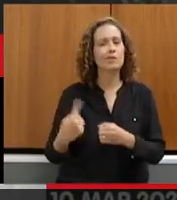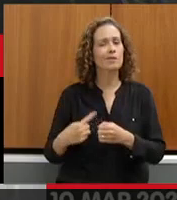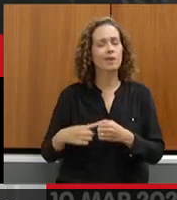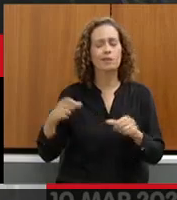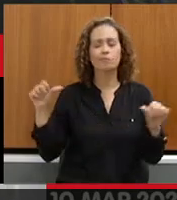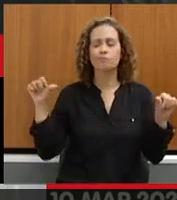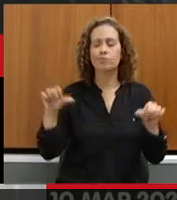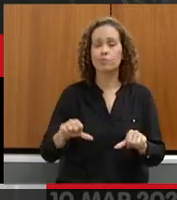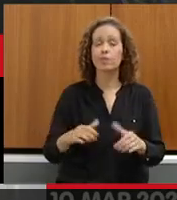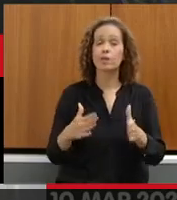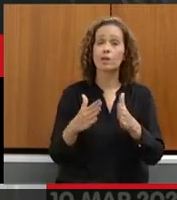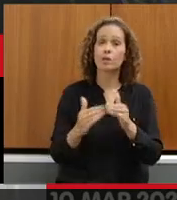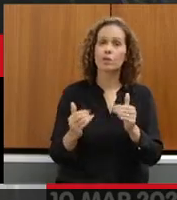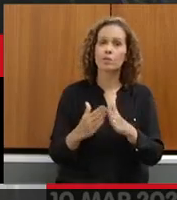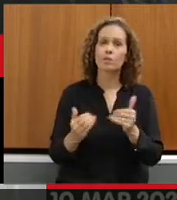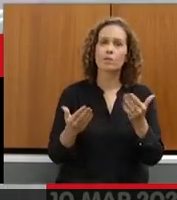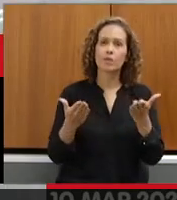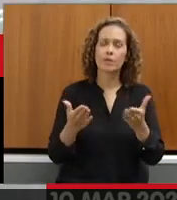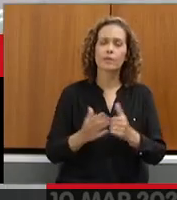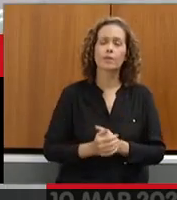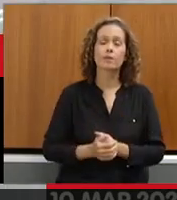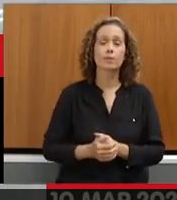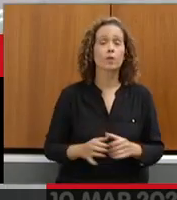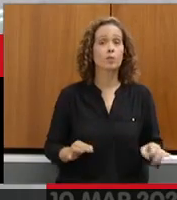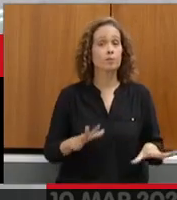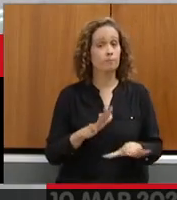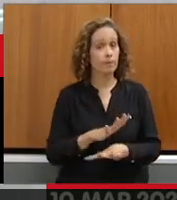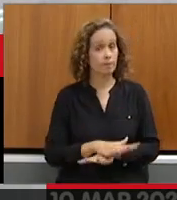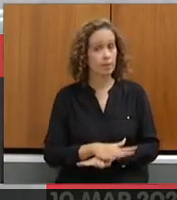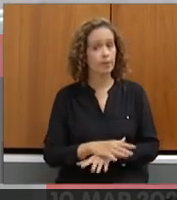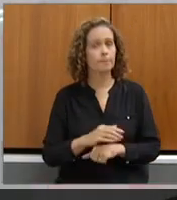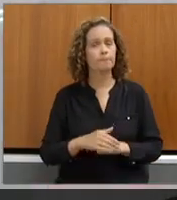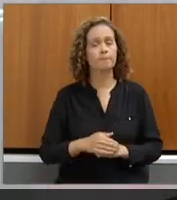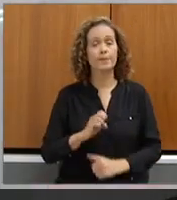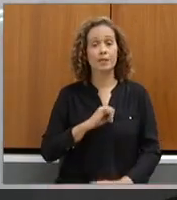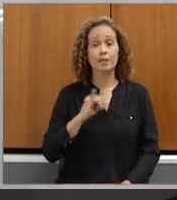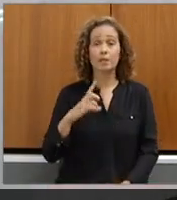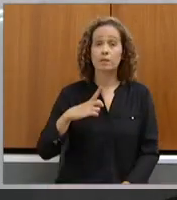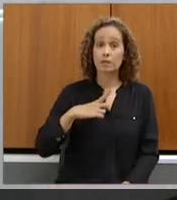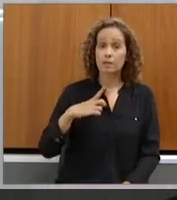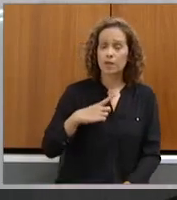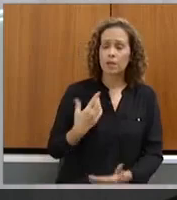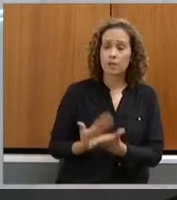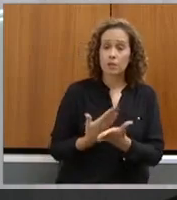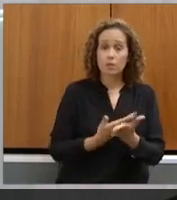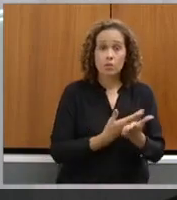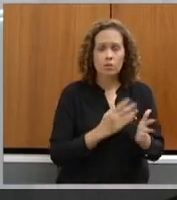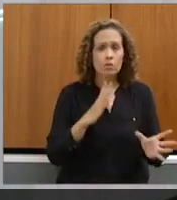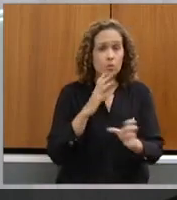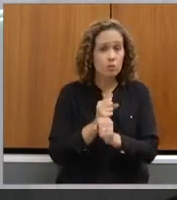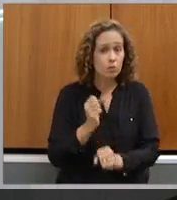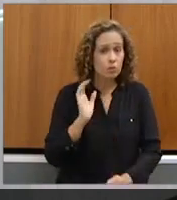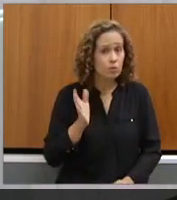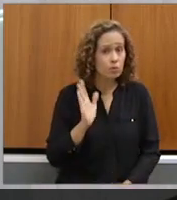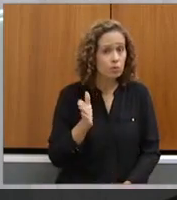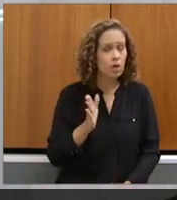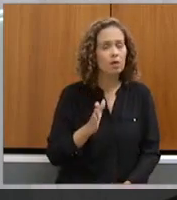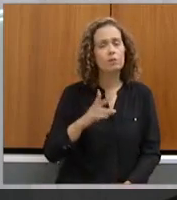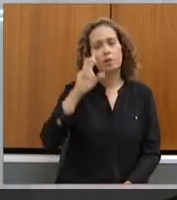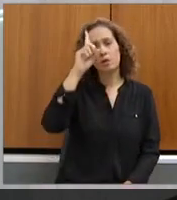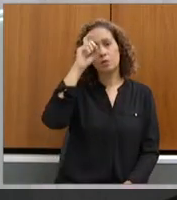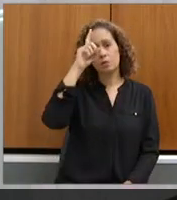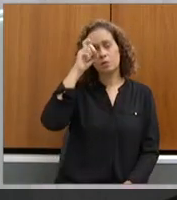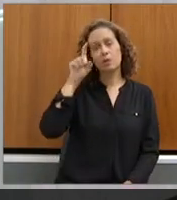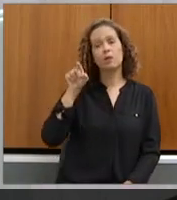cidade tão peço a Primeira Vaquejada na Deputado finalizo aqui se já tem esse estudo definido para o